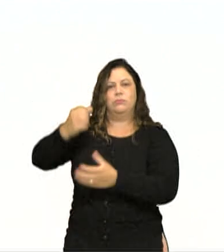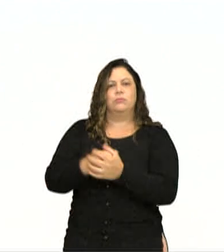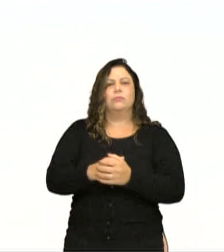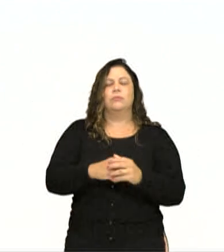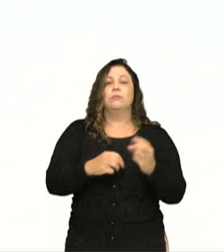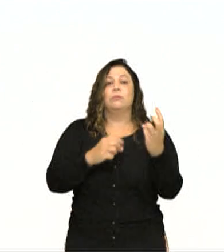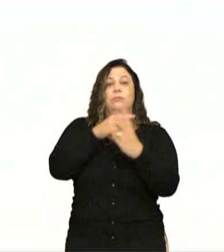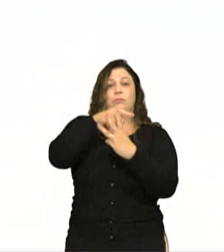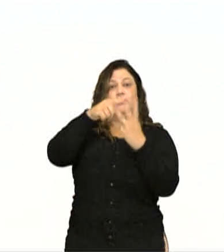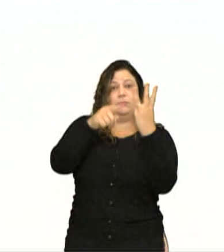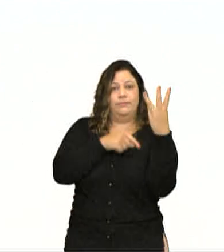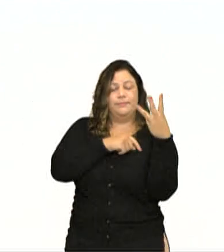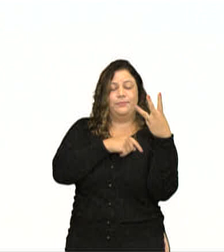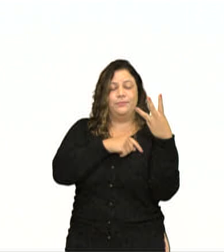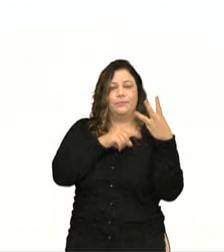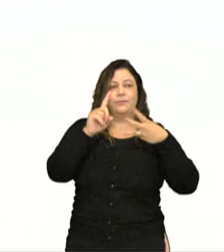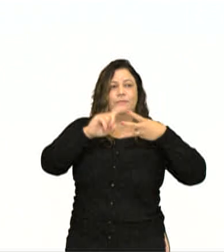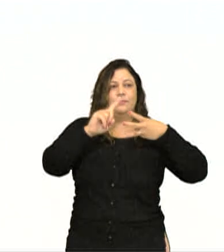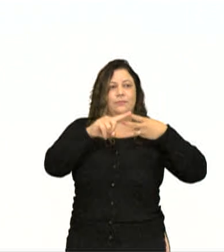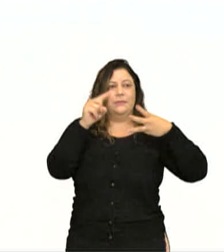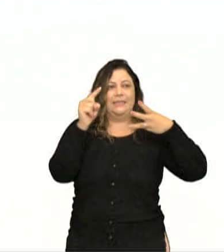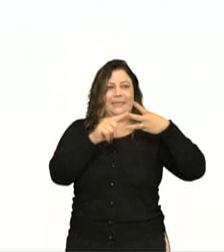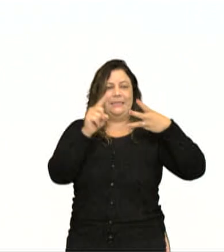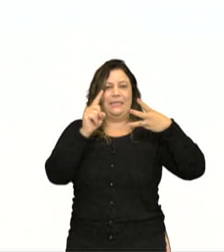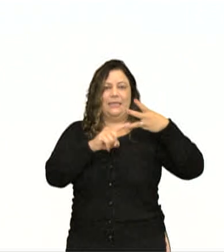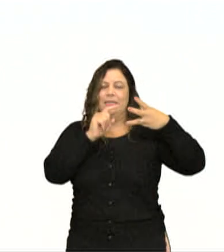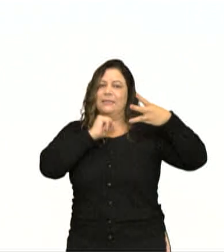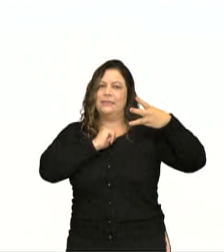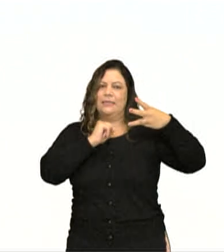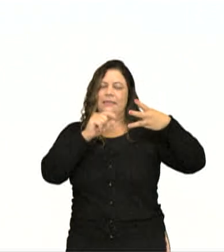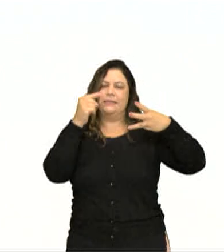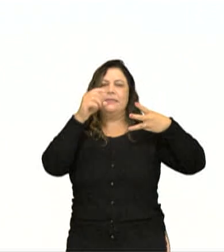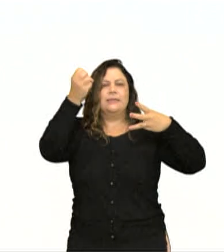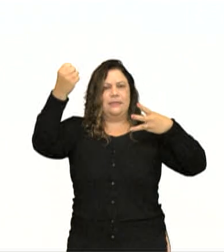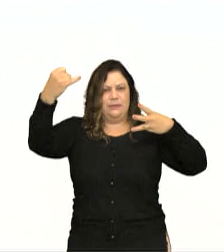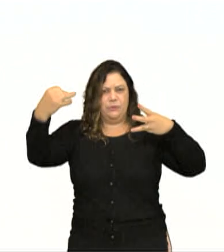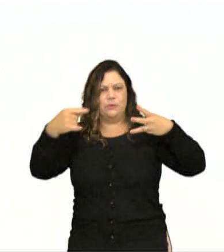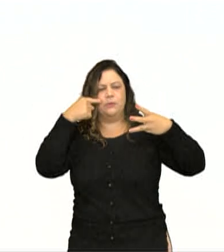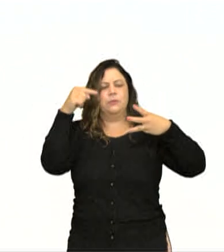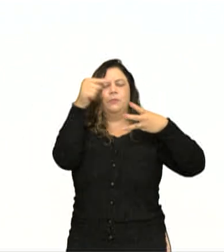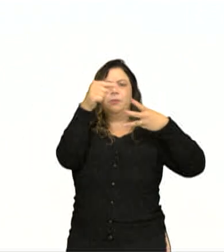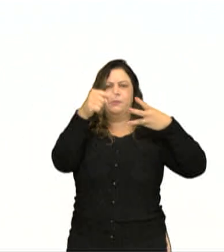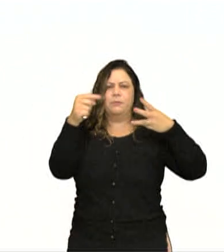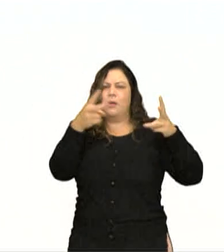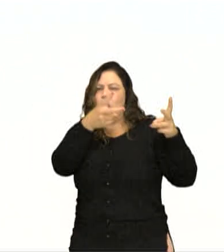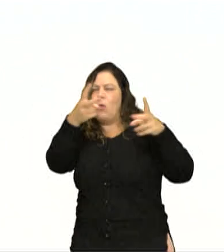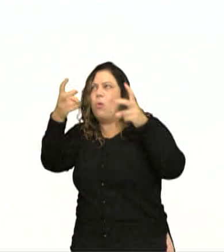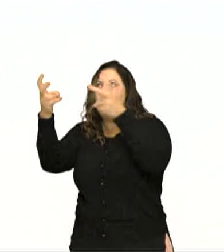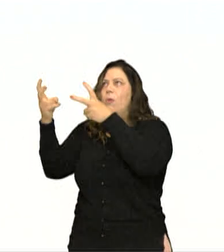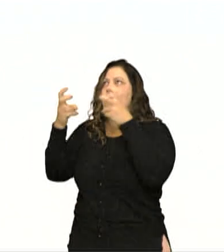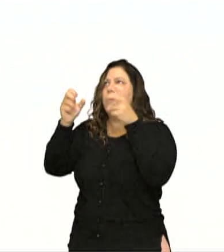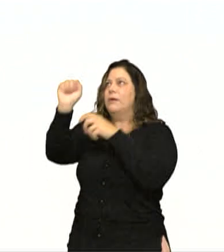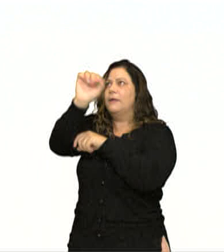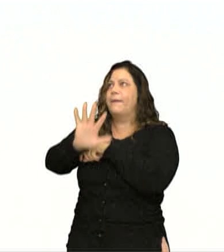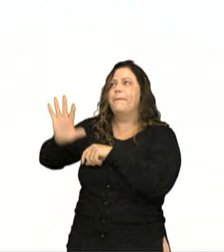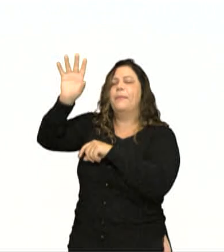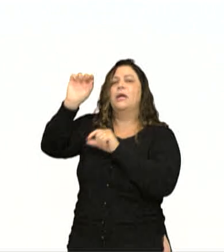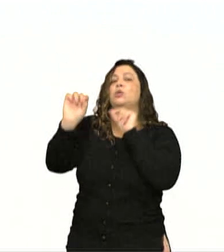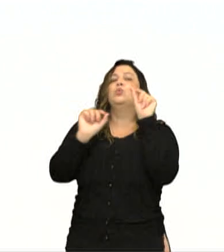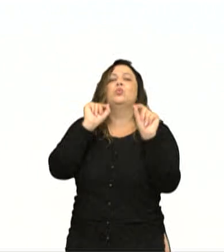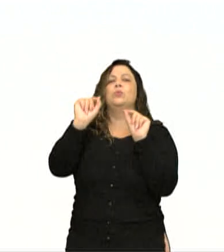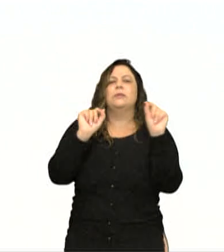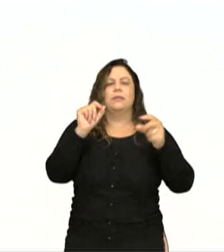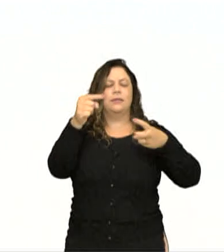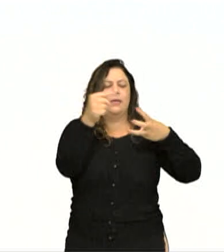3 partes, né? A arquitrave, o friso e a cornice. A gente já vai olhar uma imagem para ficar mais claro ali para vocês o que é cada coisa,